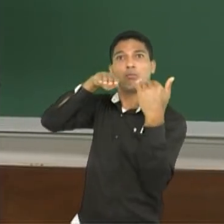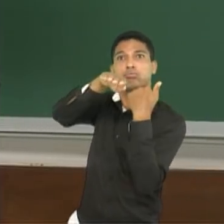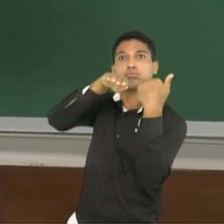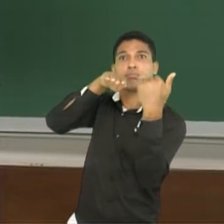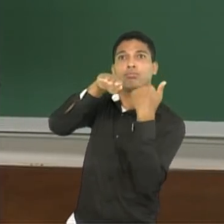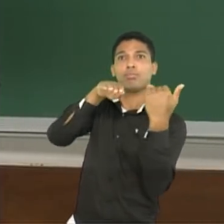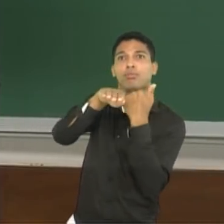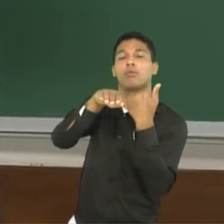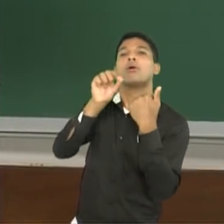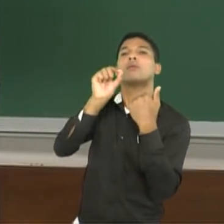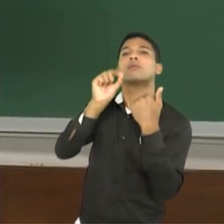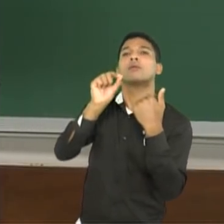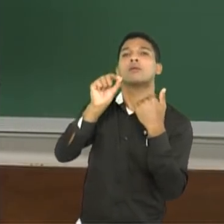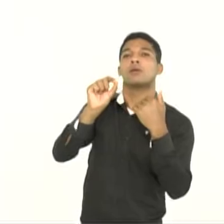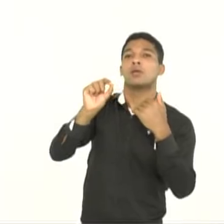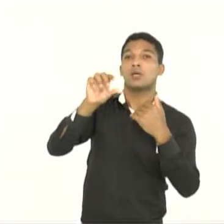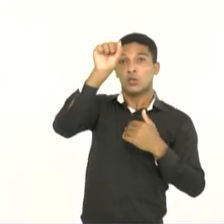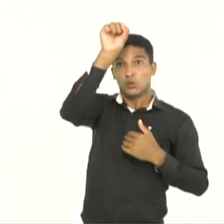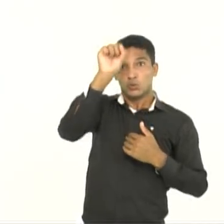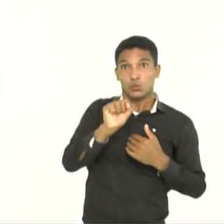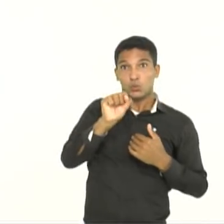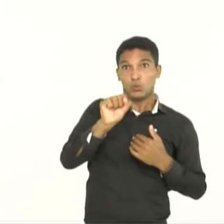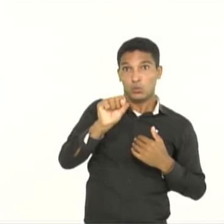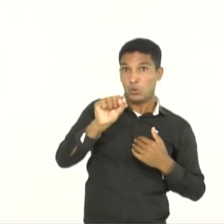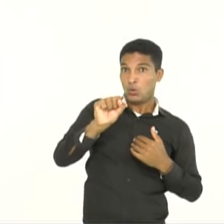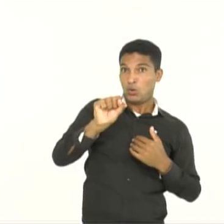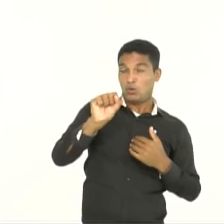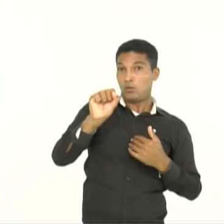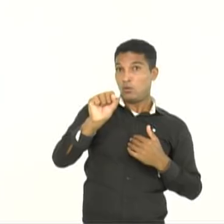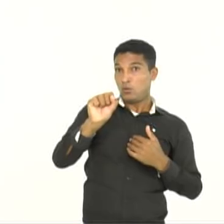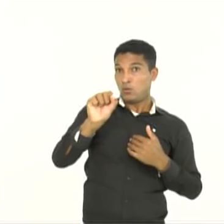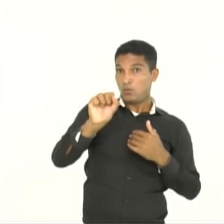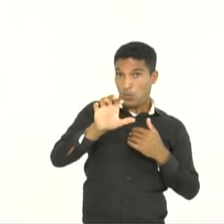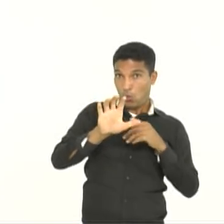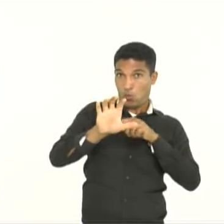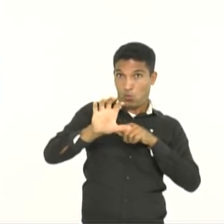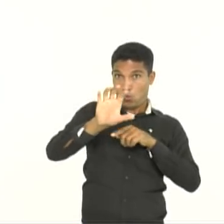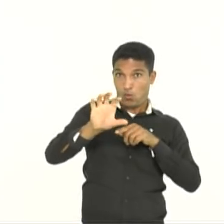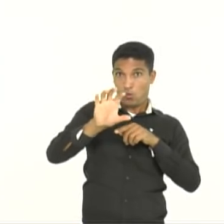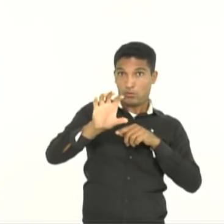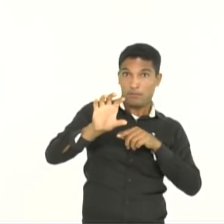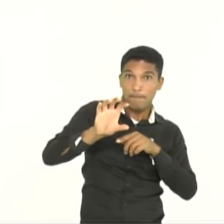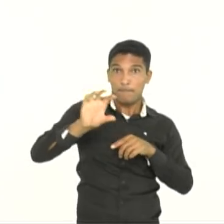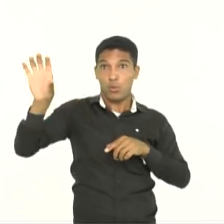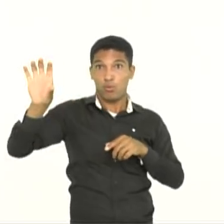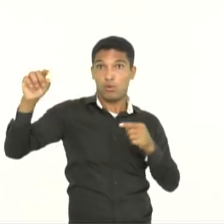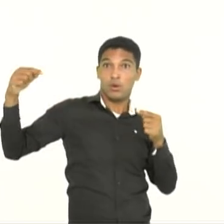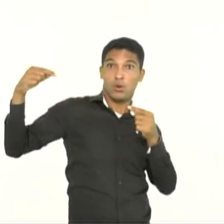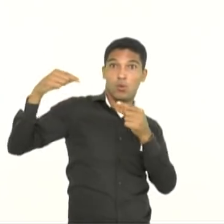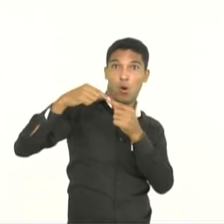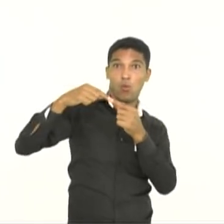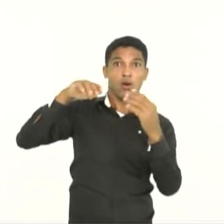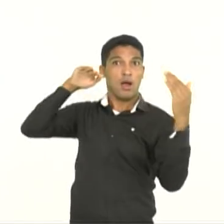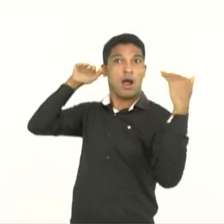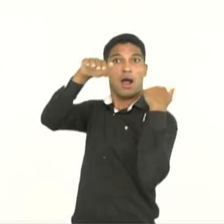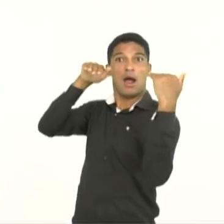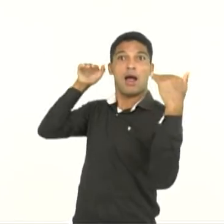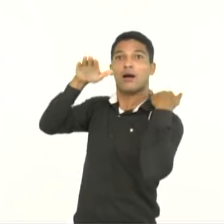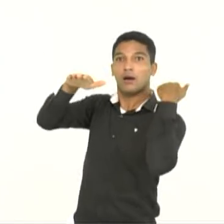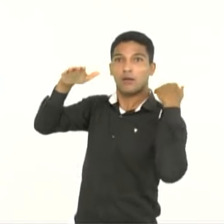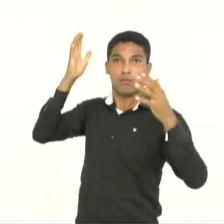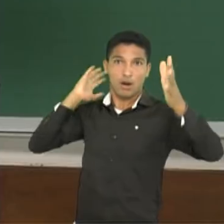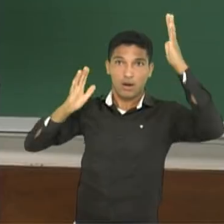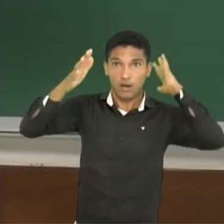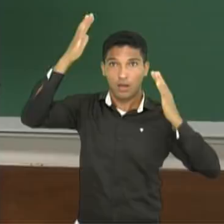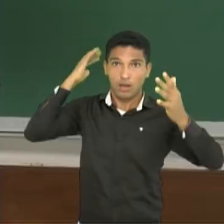que as linhas representam ali as rodovias, ferrovias, né, principalmente, e que vão favorecer essa ligação, portanto,